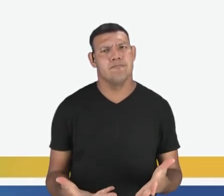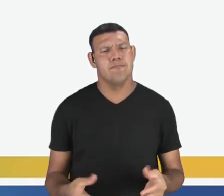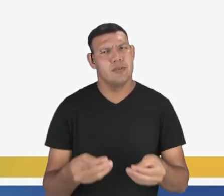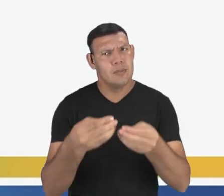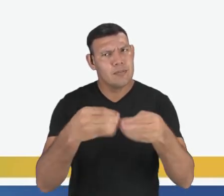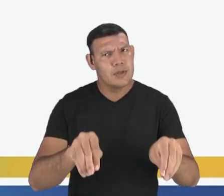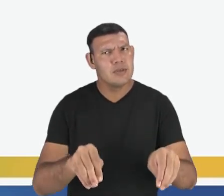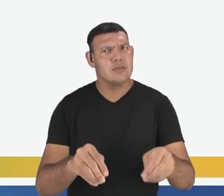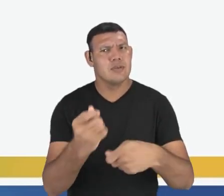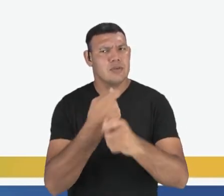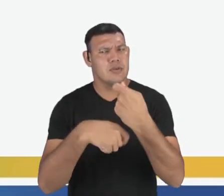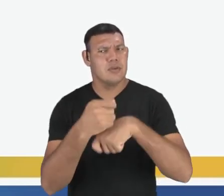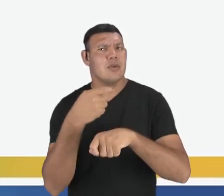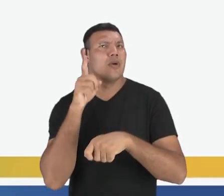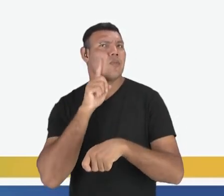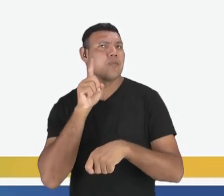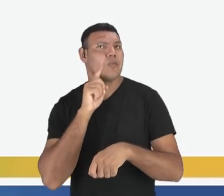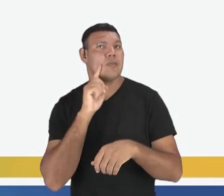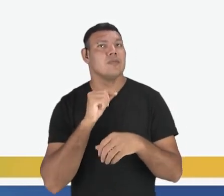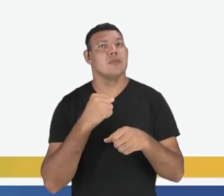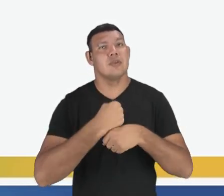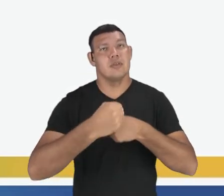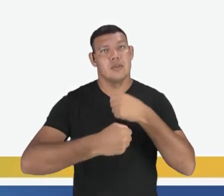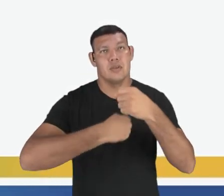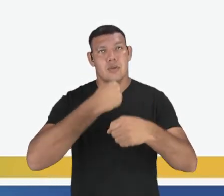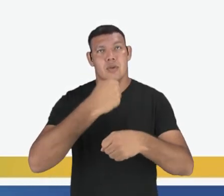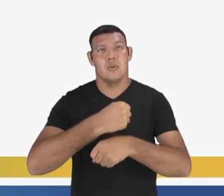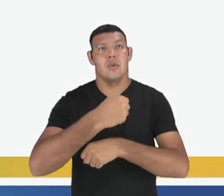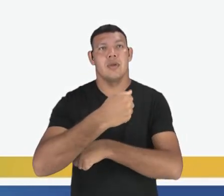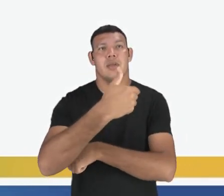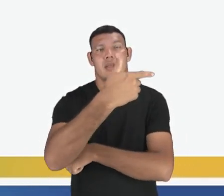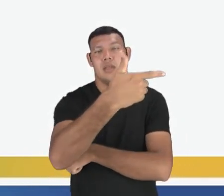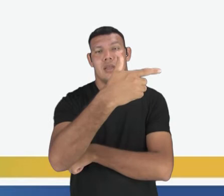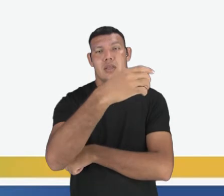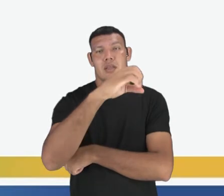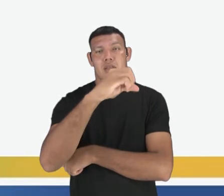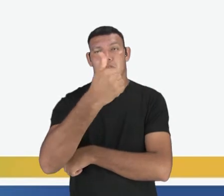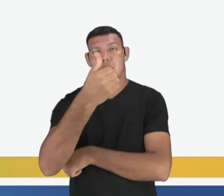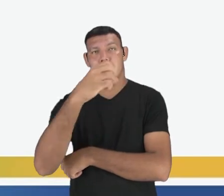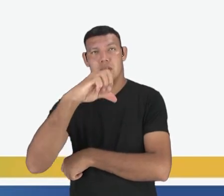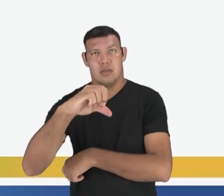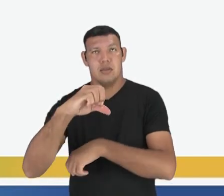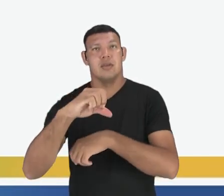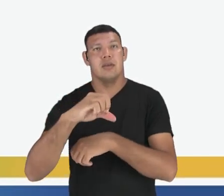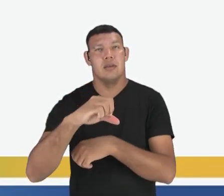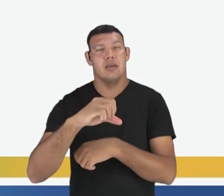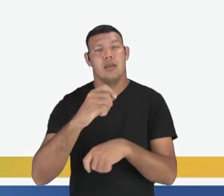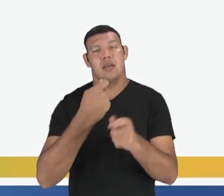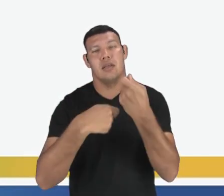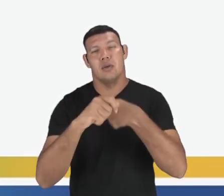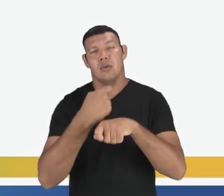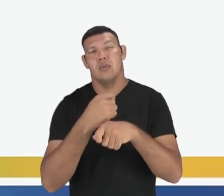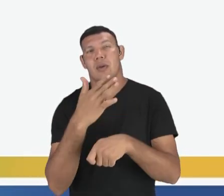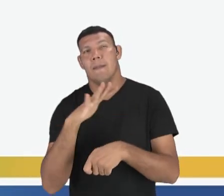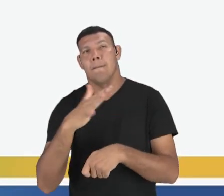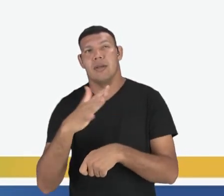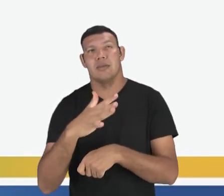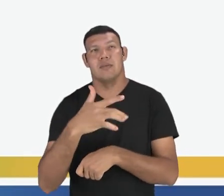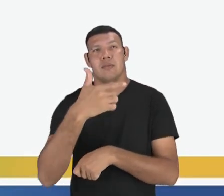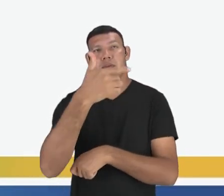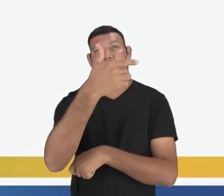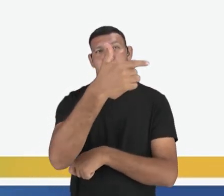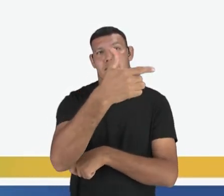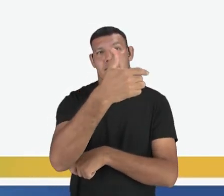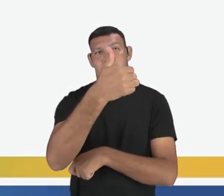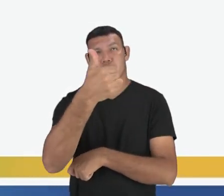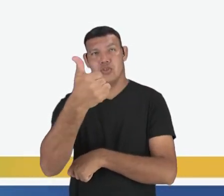Bom, os Estados Unidos até 2019 ainda tinham uma economia de 21,4 trilhões. É bom lembrar que a soma de